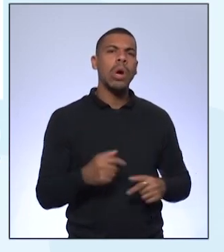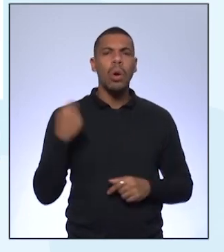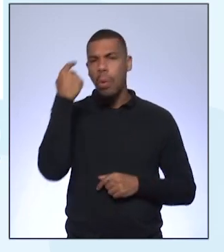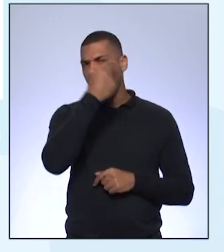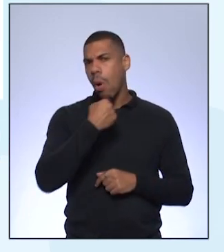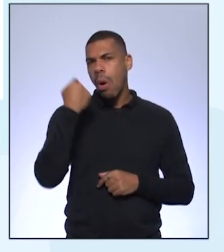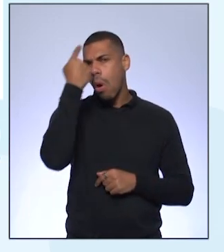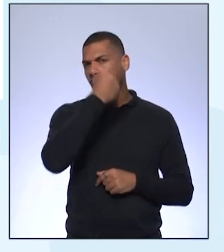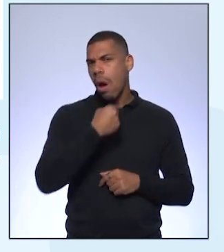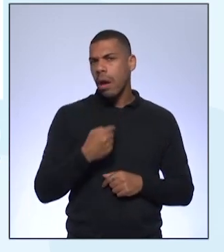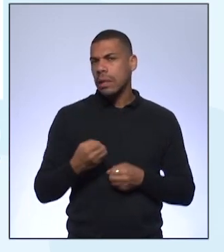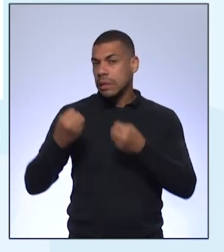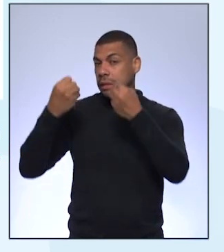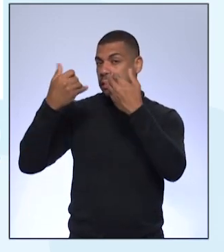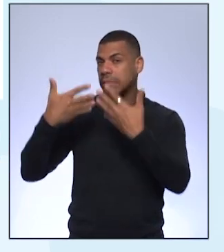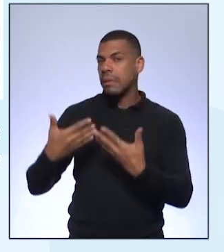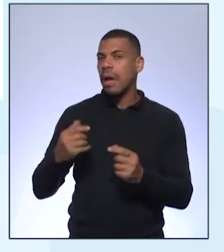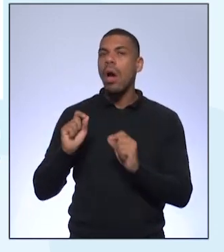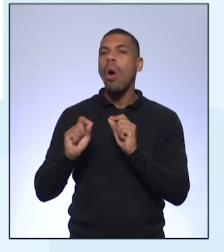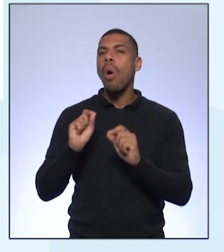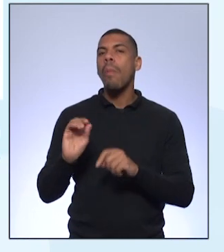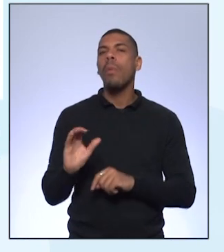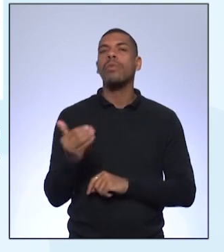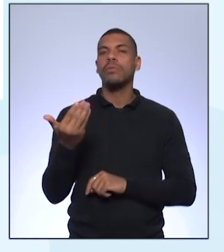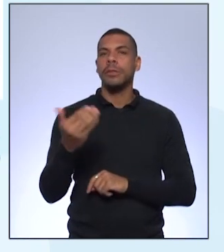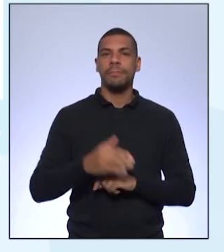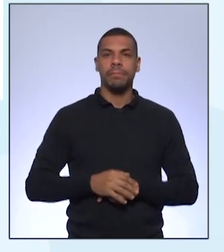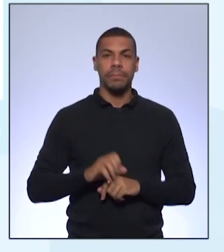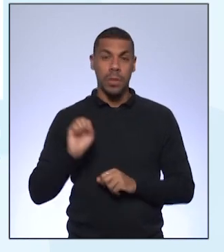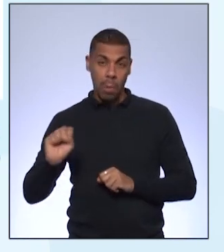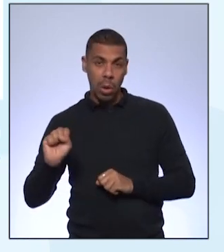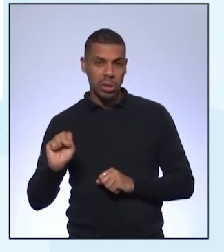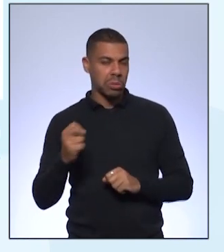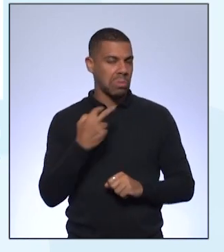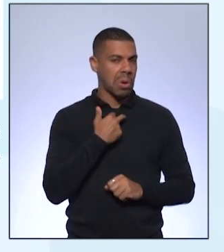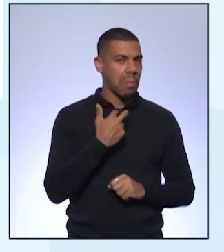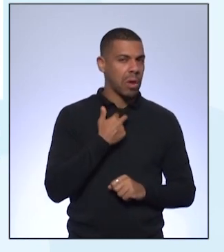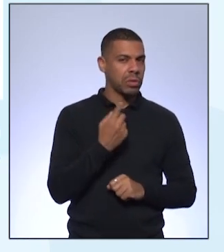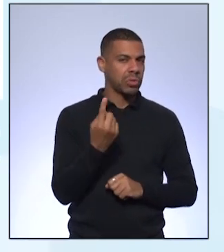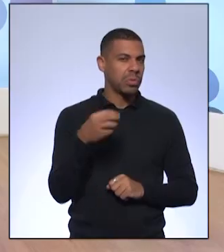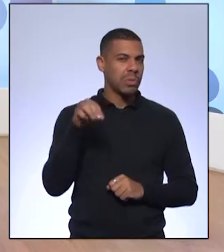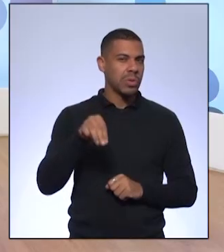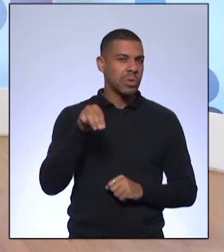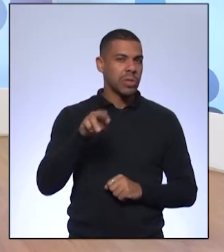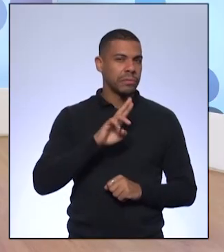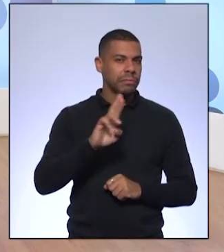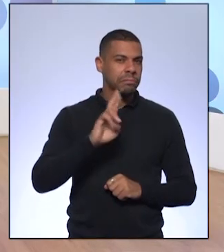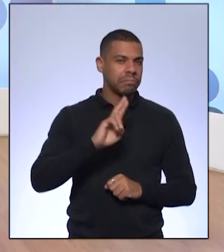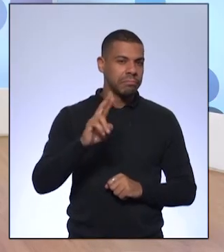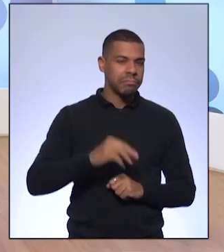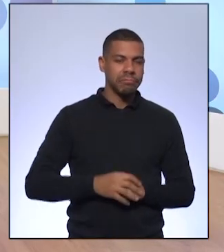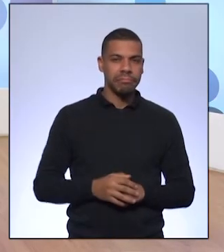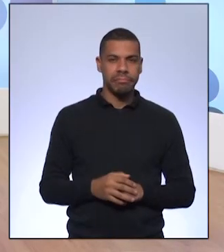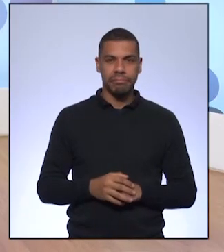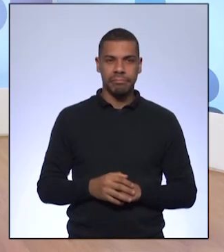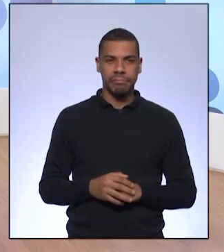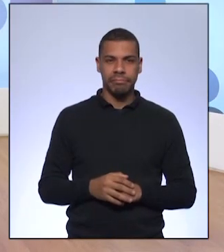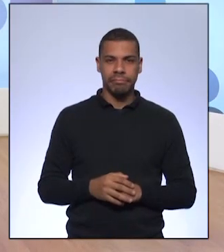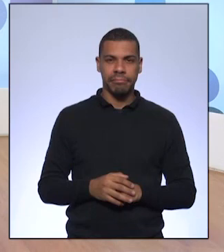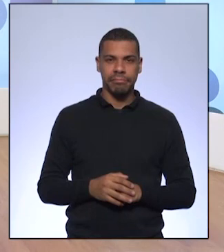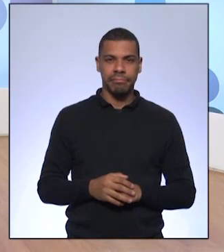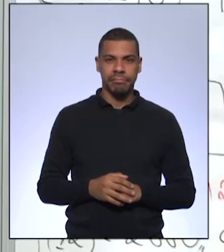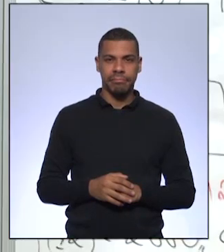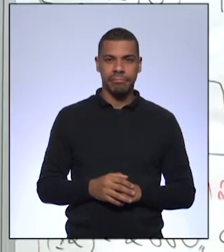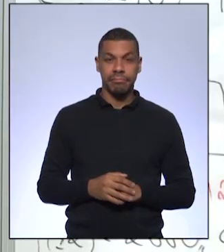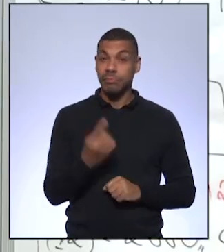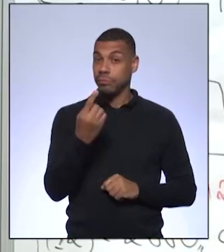horas? Explique como isso é ou não possível. Um minutinho para ele, Jonas. Acho que está bem. Beleza. Acho que está bem claro isso aí,